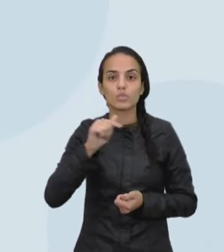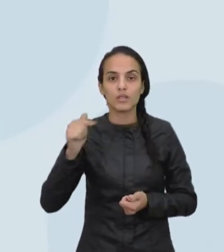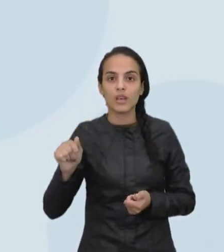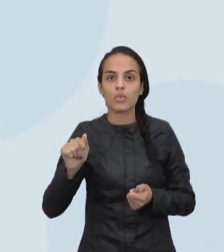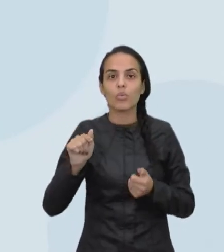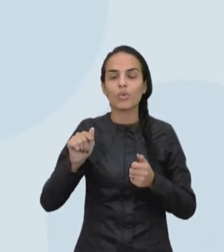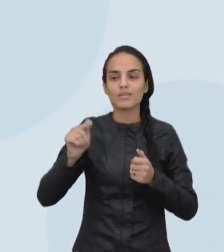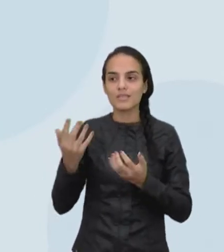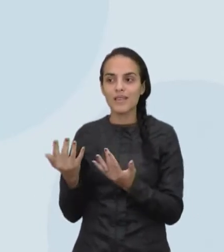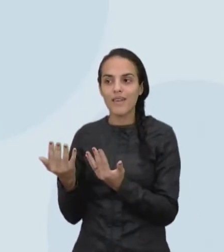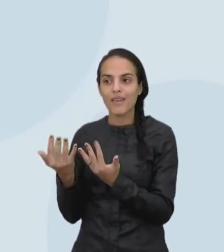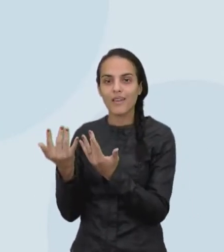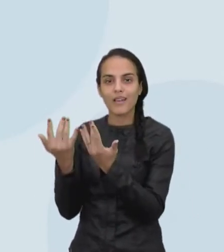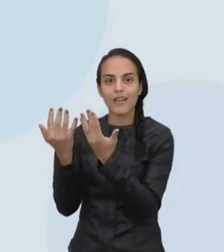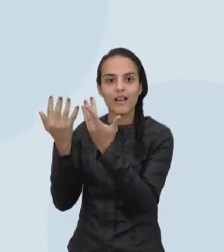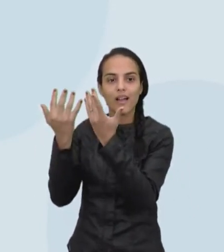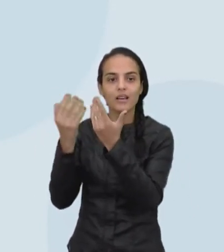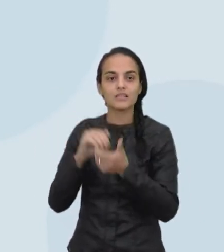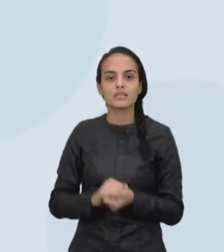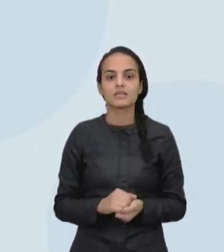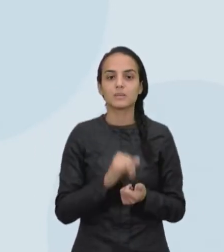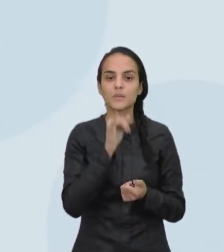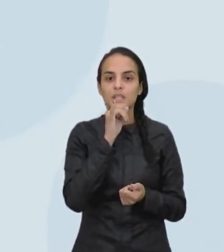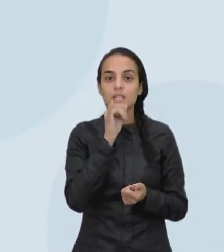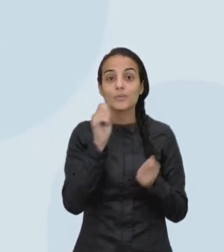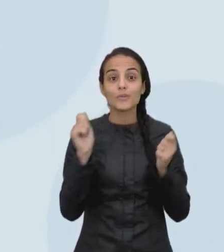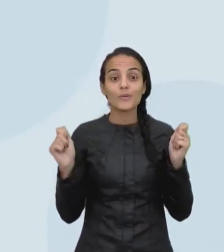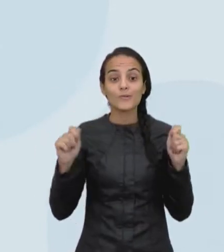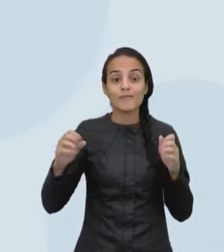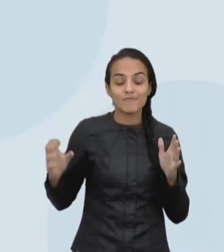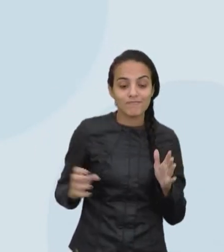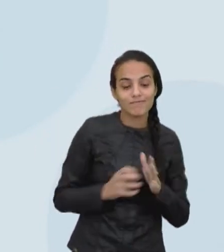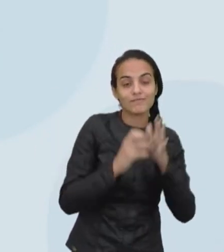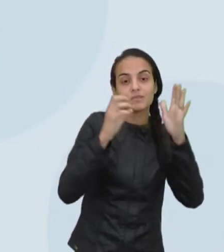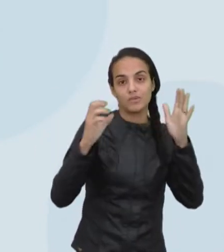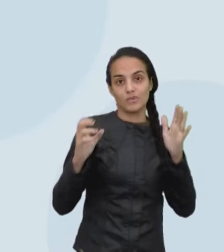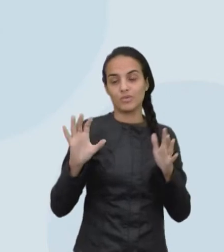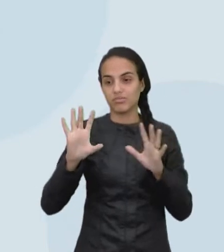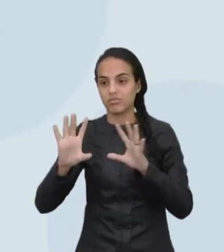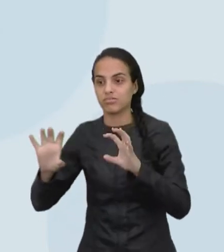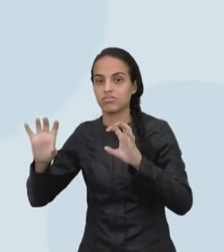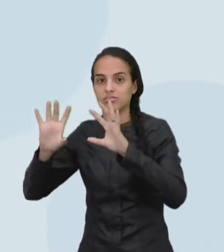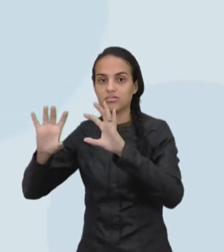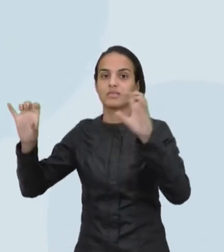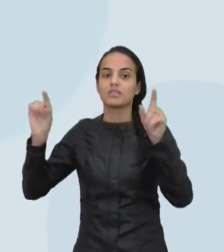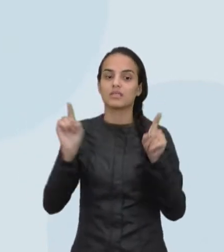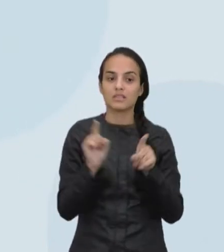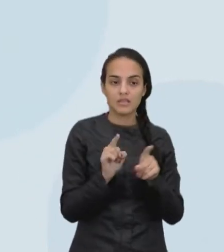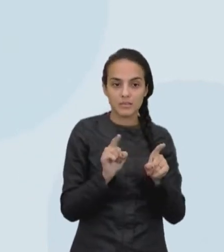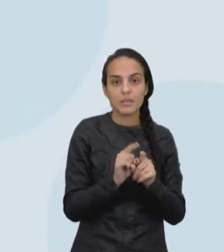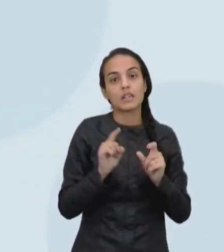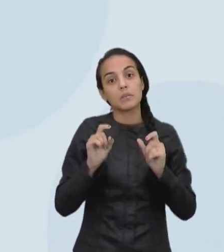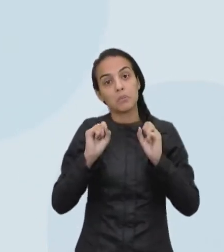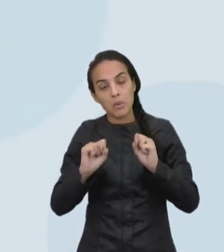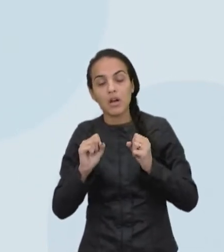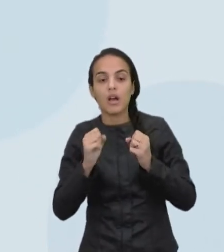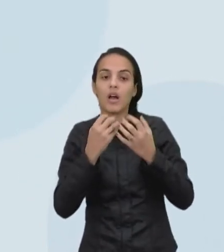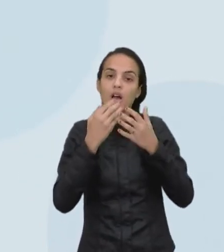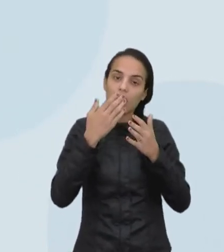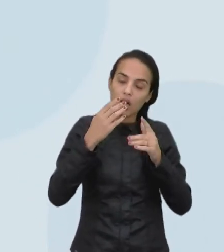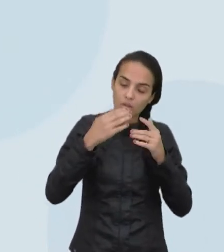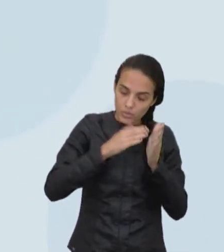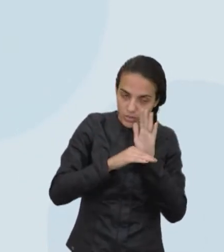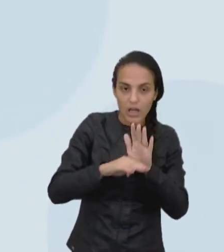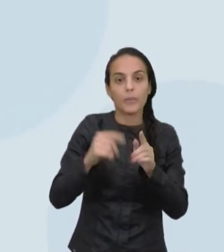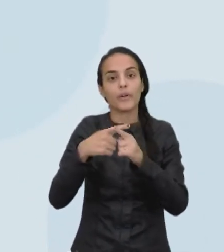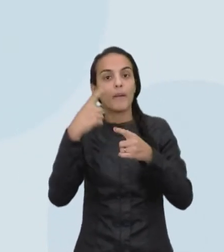gás e de maneira que ele provoque aí um problema do efeito estufa. Então, também é uma vantagem, porque a preocupação mundial